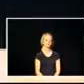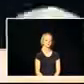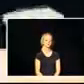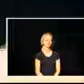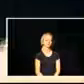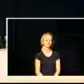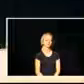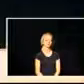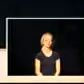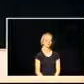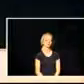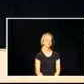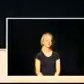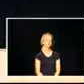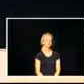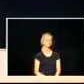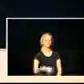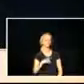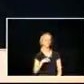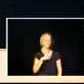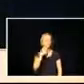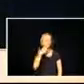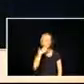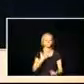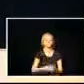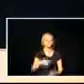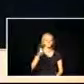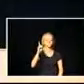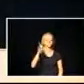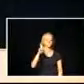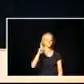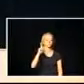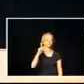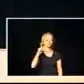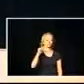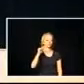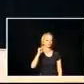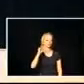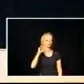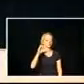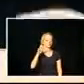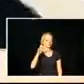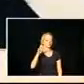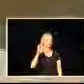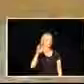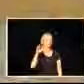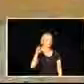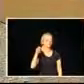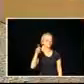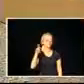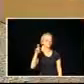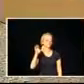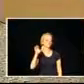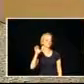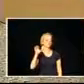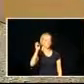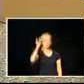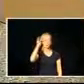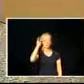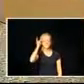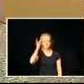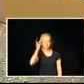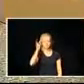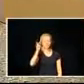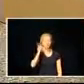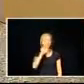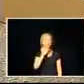um pedido do vereador Douglas Carbone, não foi isso, Douglas Carbone? Pediu para que fosse convocada uma sessão extraordinária, para